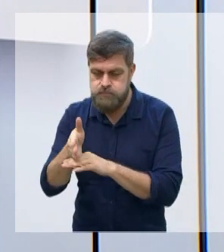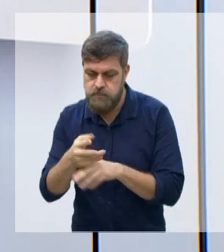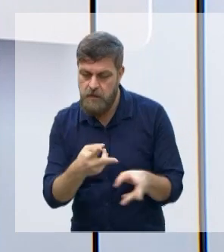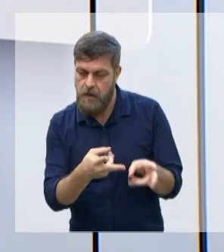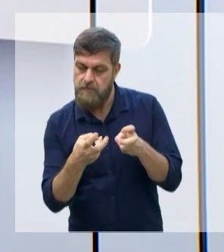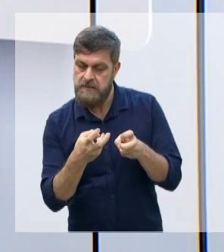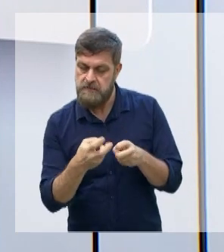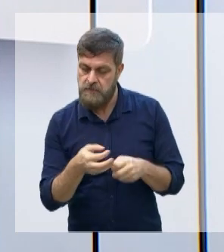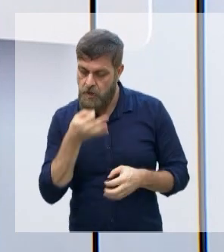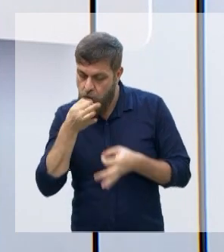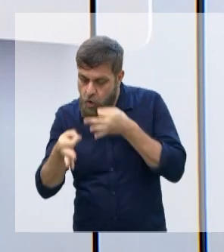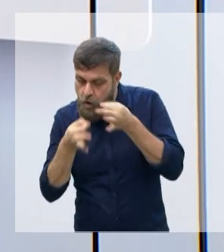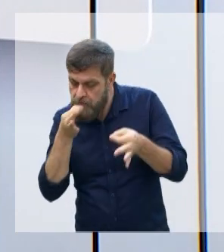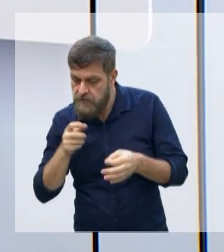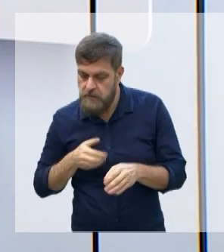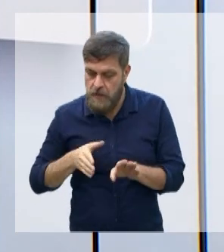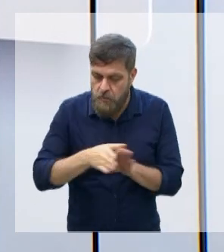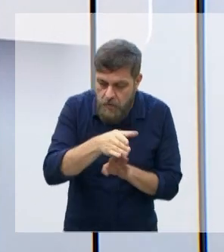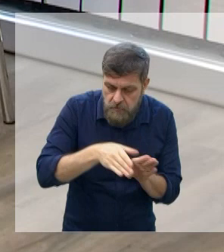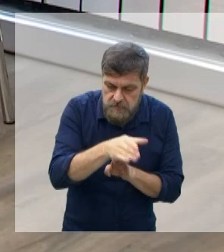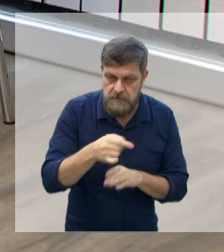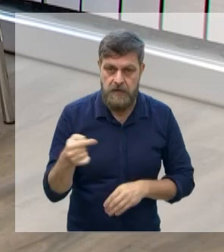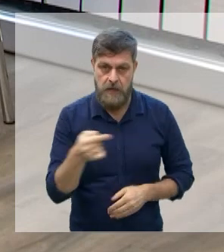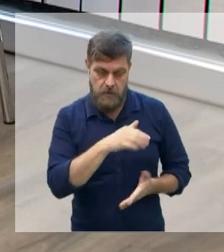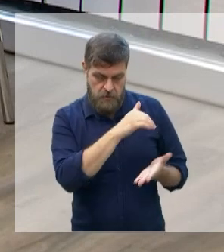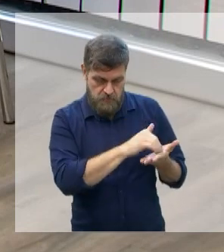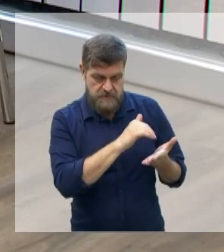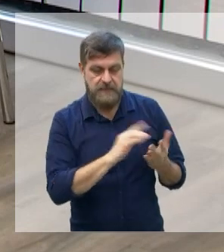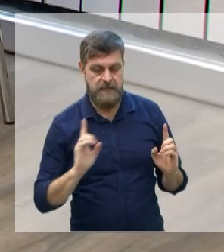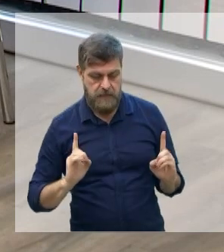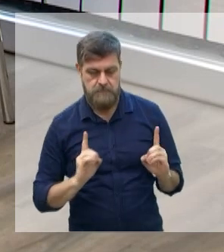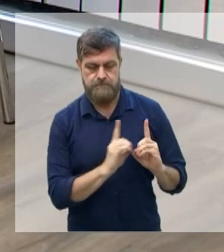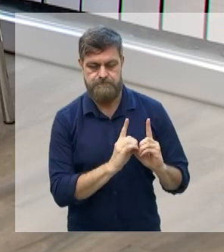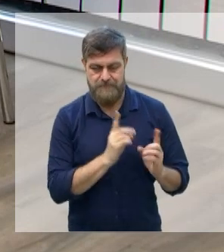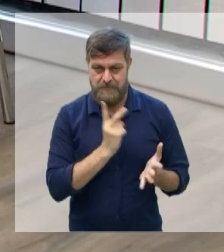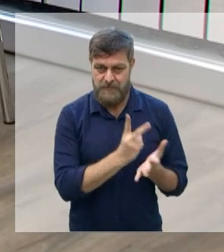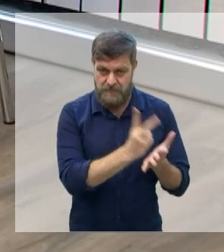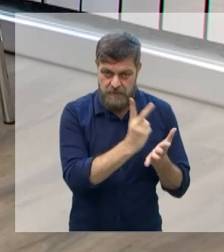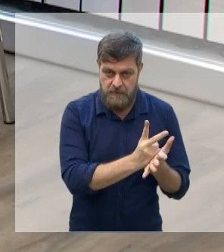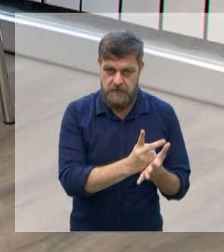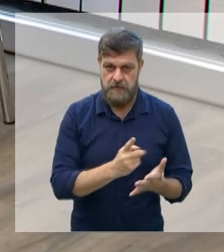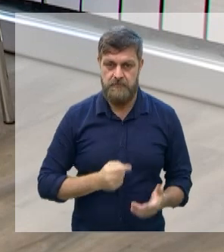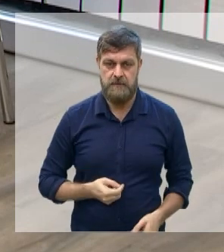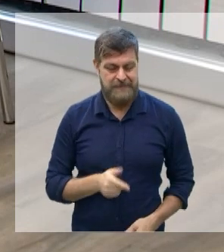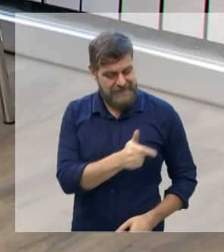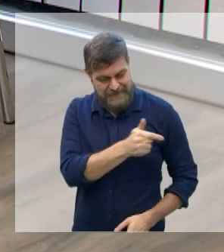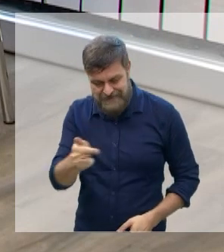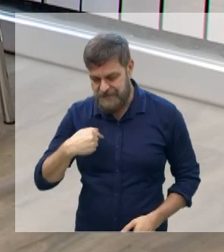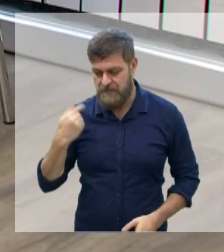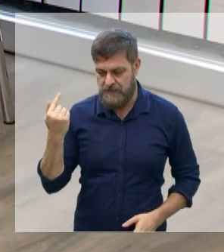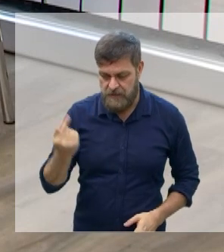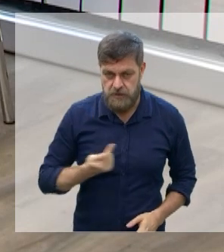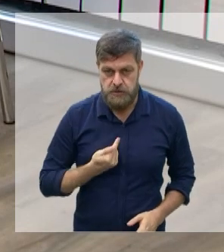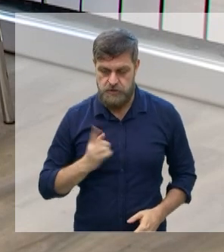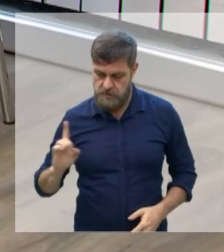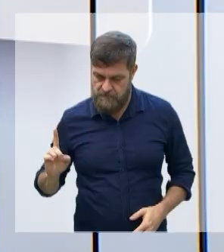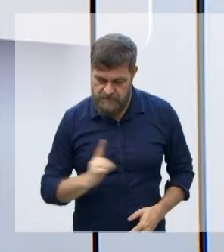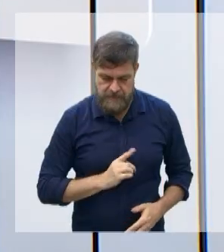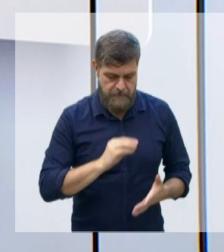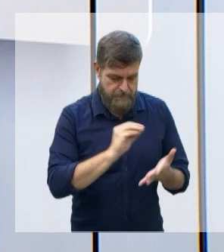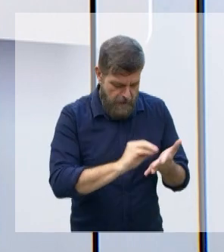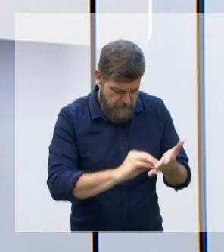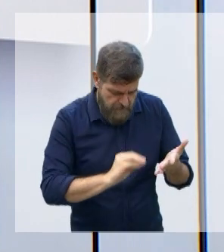de intervenção é o secretário sempre tem nos atendido é com a agenda na mesma semana pede pra levar porque